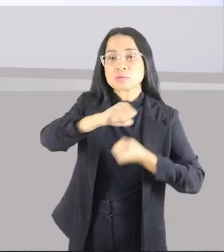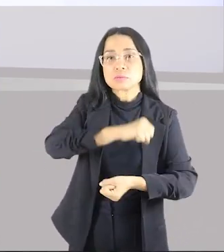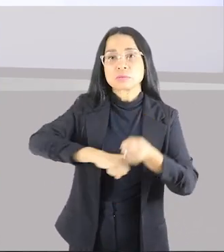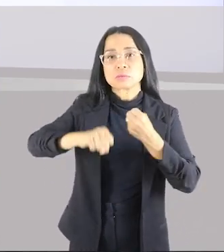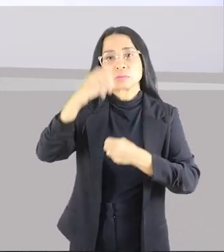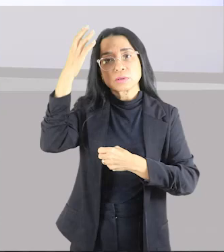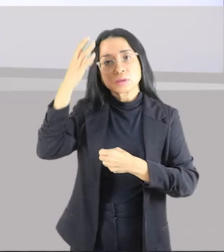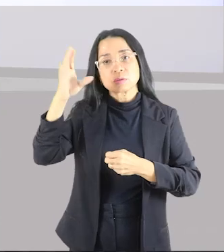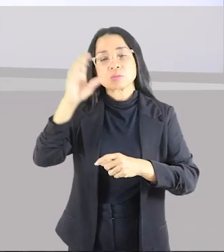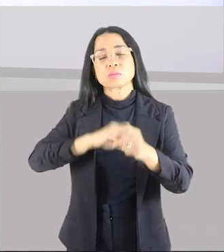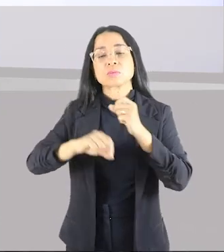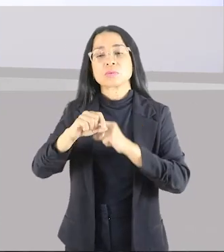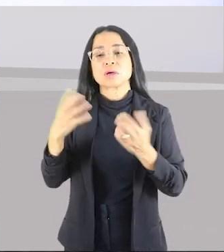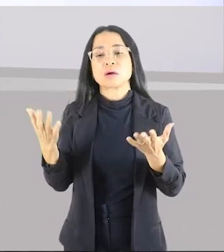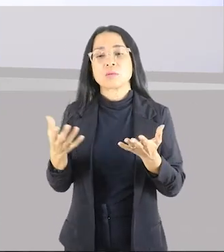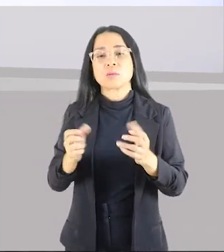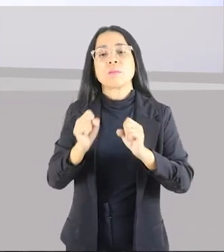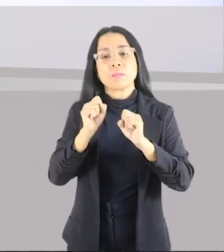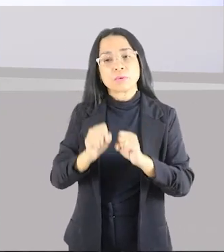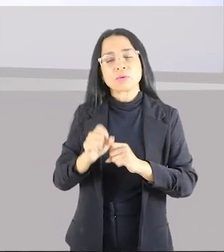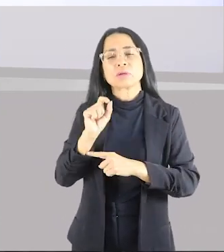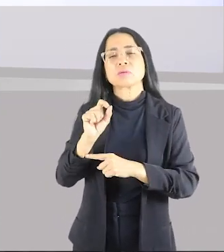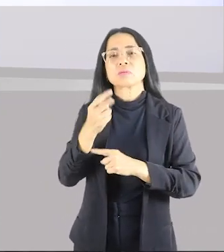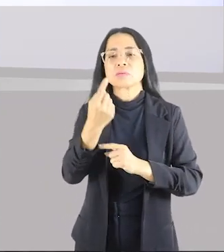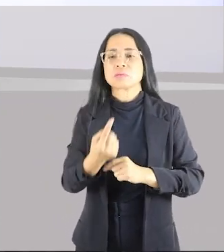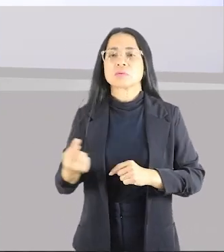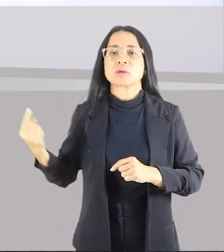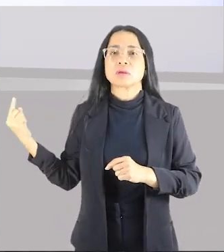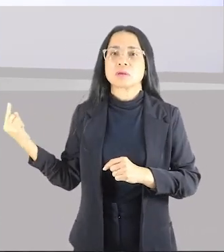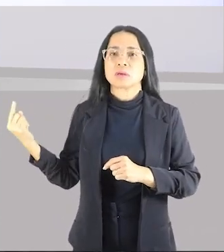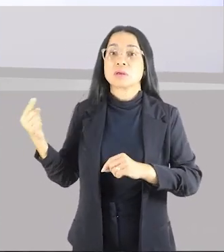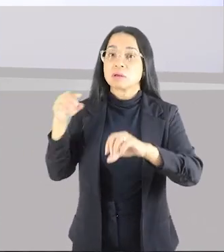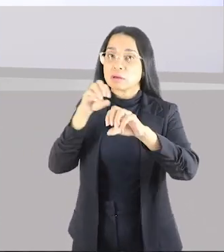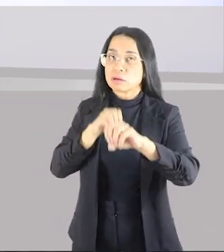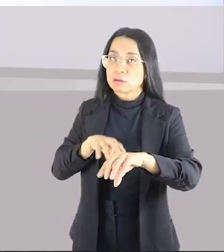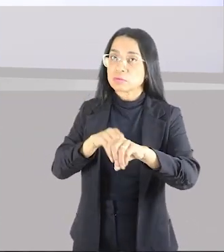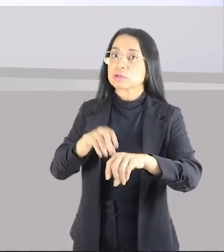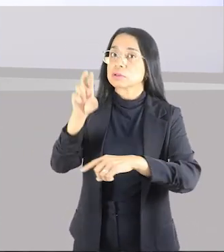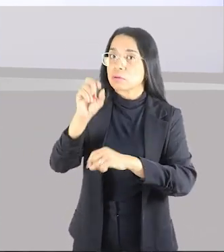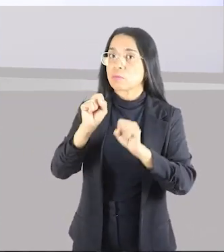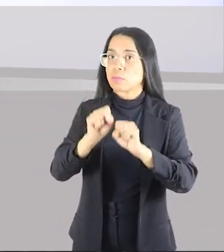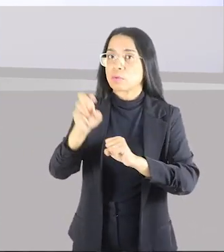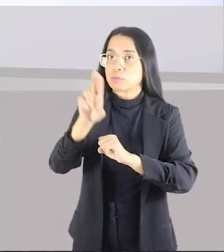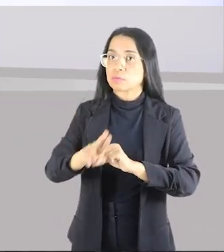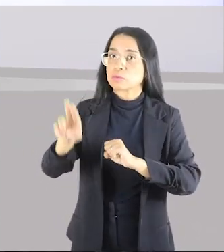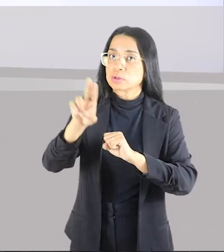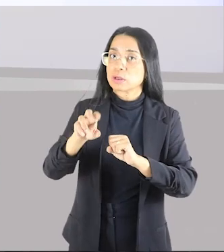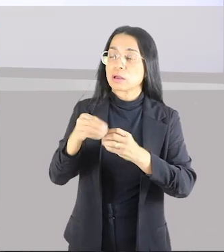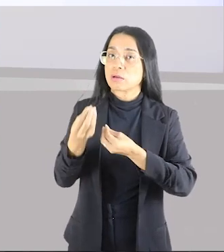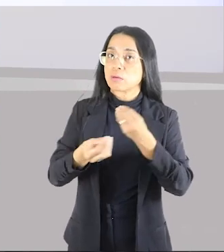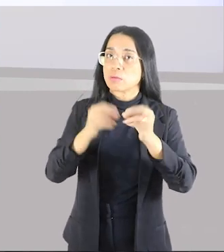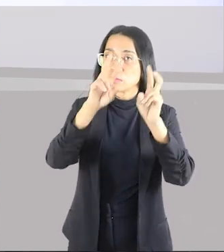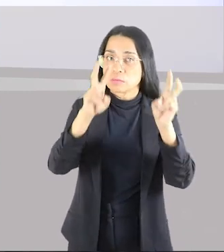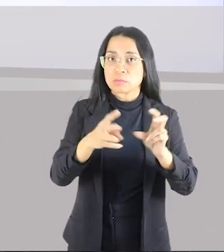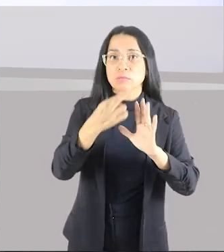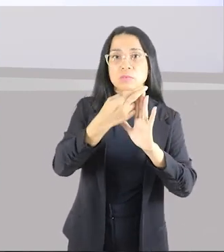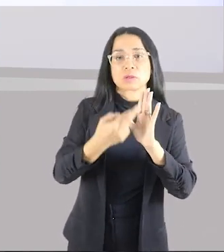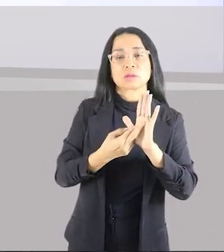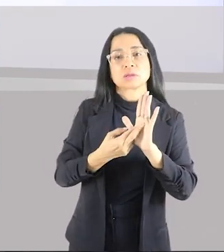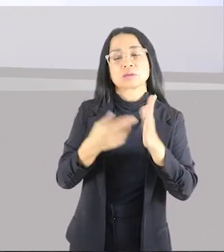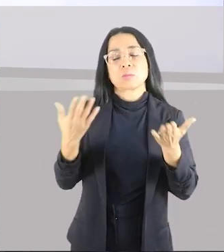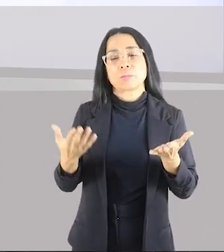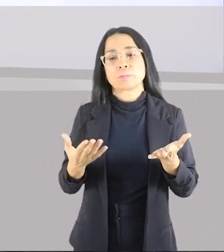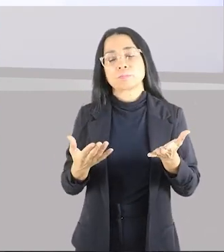consistentes que você poderia utilizar era esse âmbito educacional. Todas as vezes que nas escolas ou em